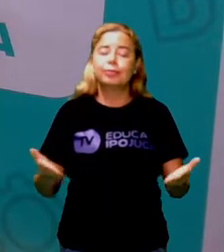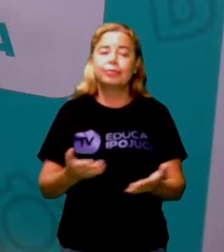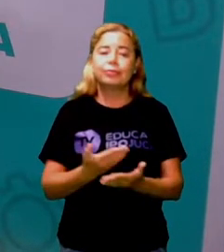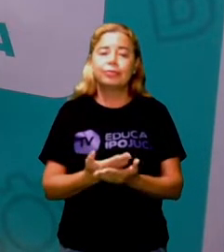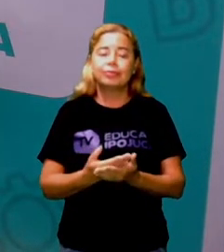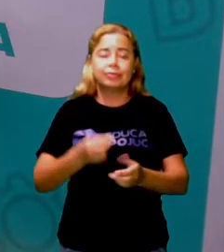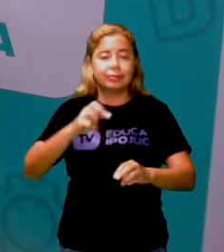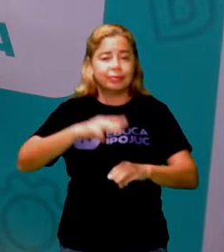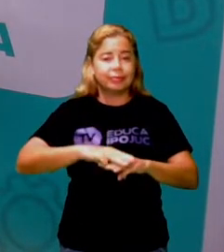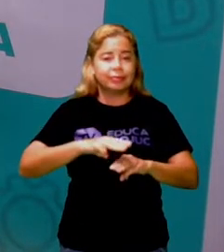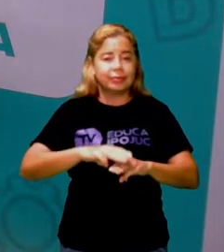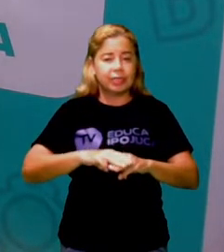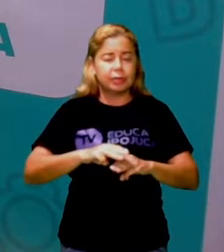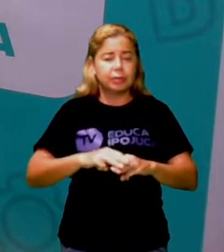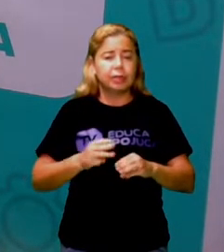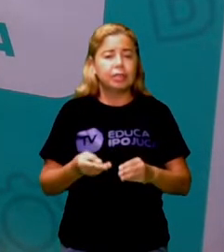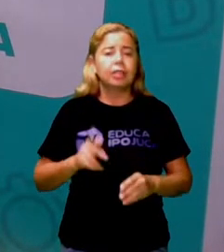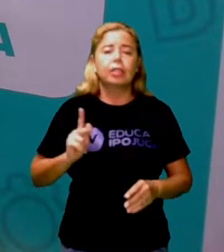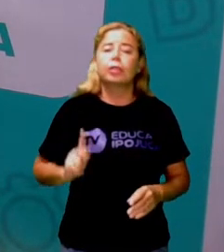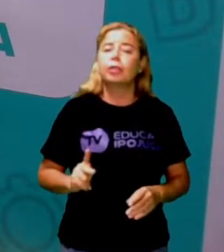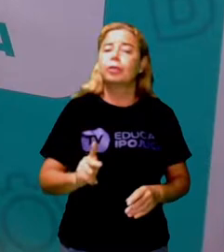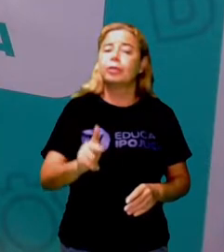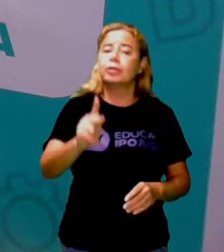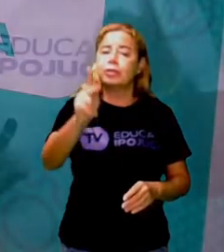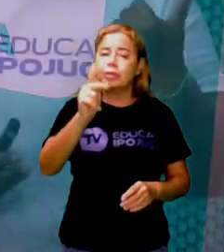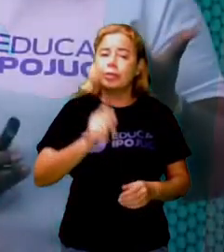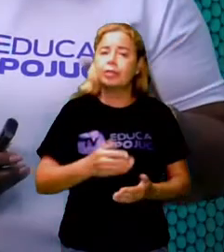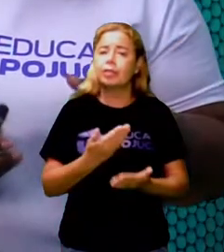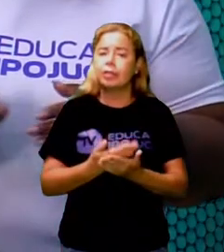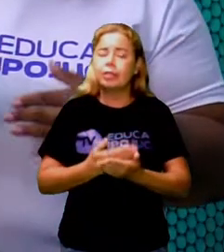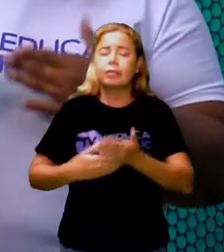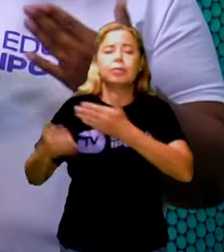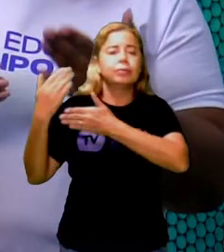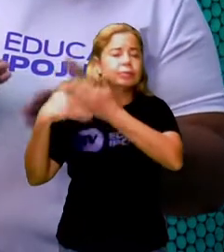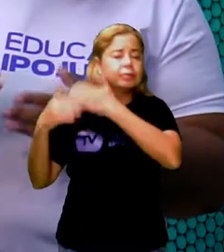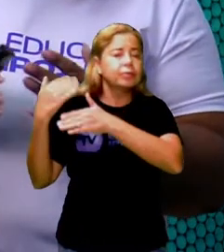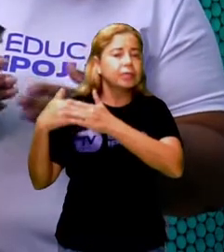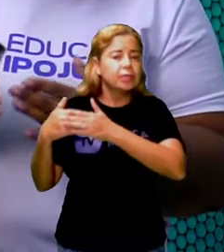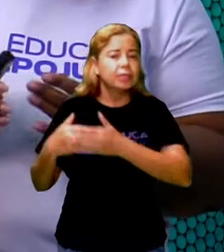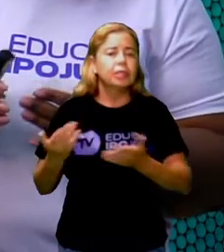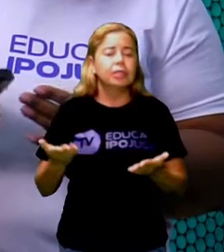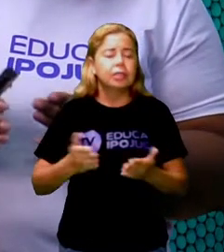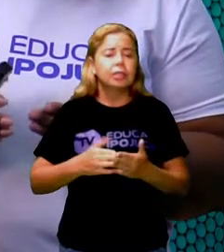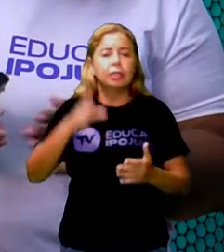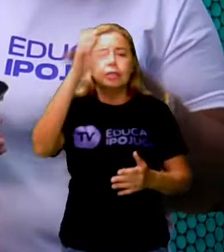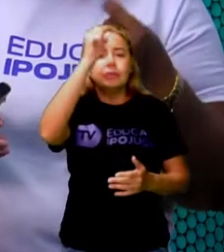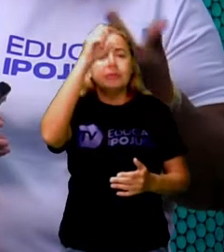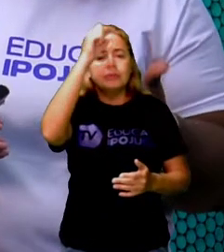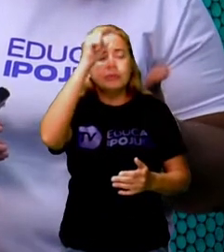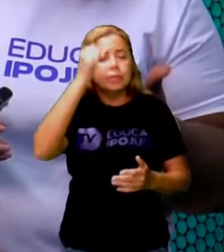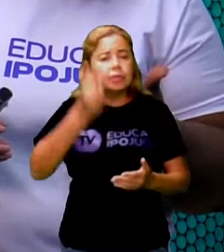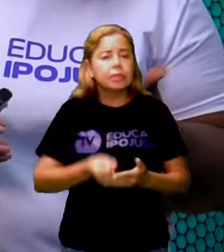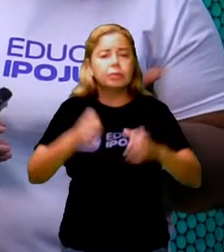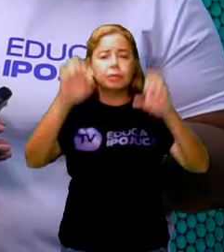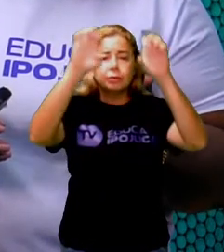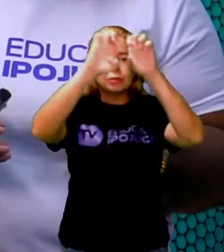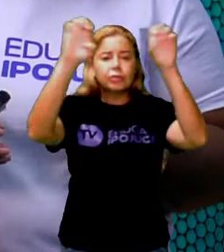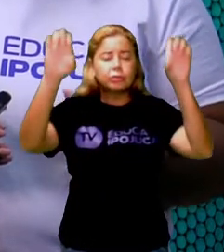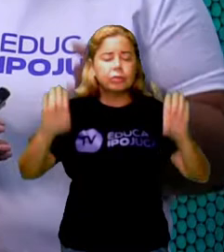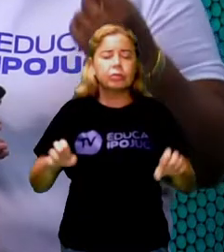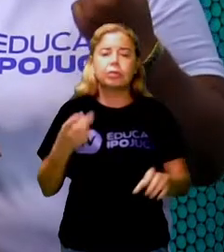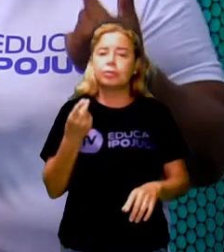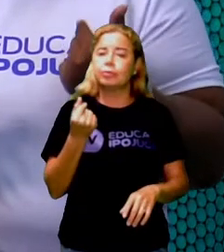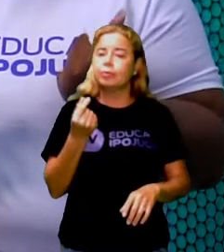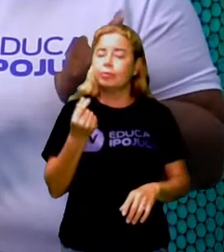matemática, vamos dar continuidade à aula passada, que falamos sobre um pouquinho sobre a origem do dinheiro,